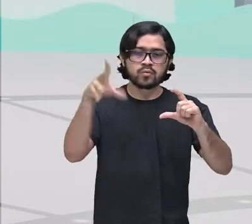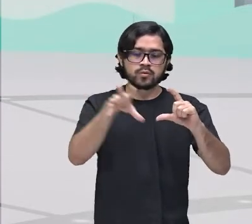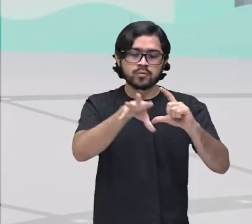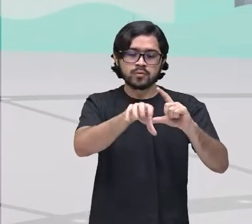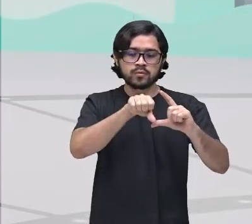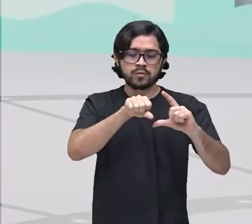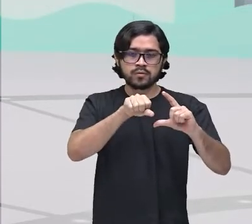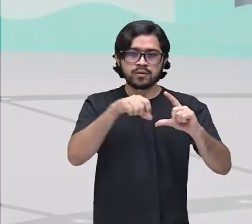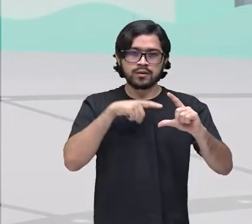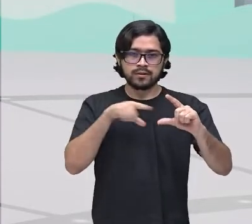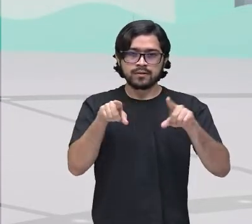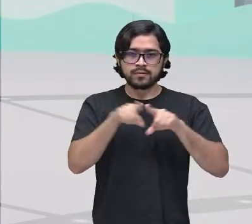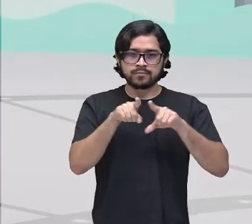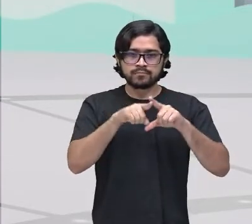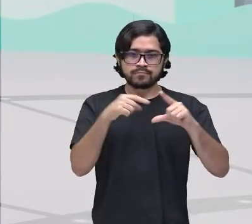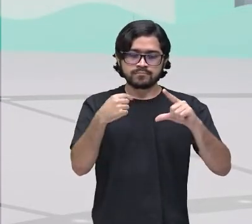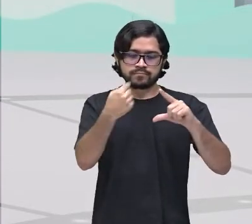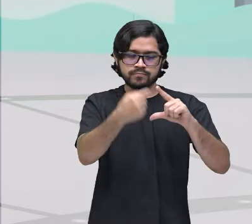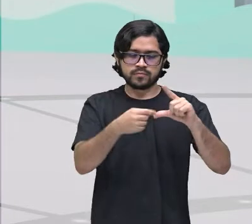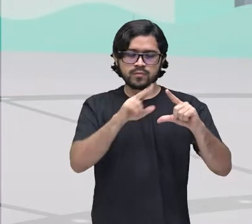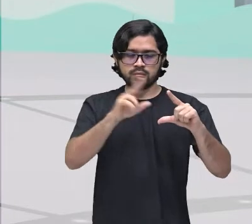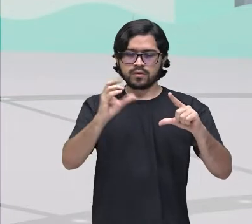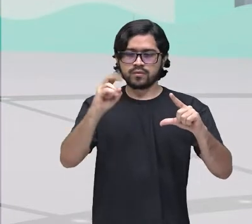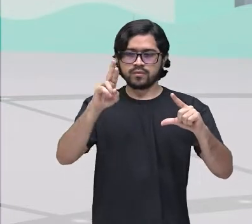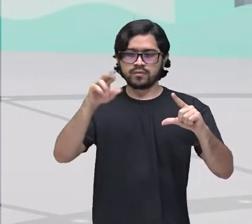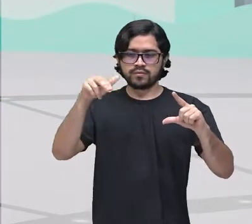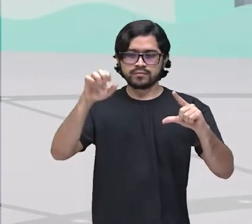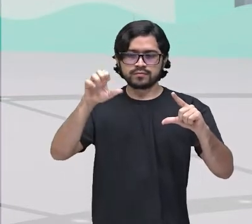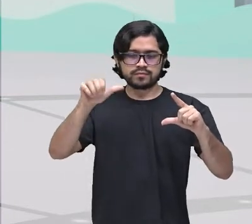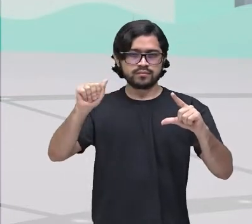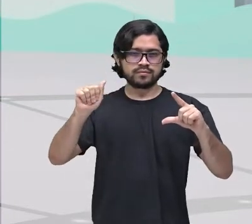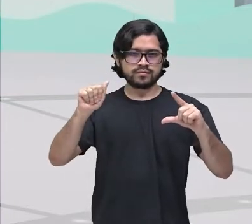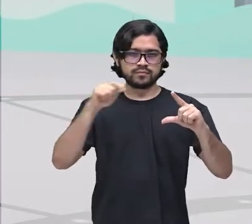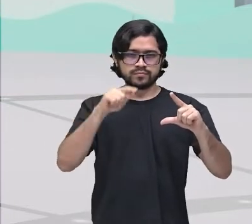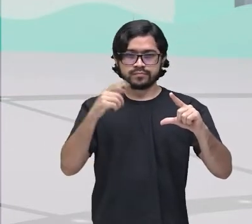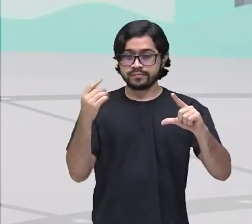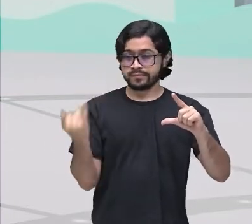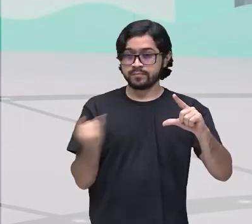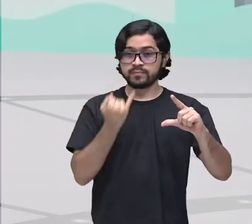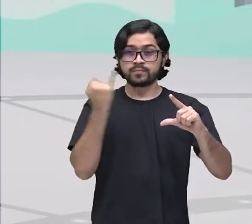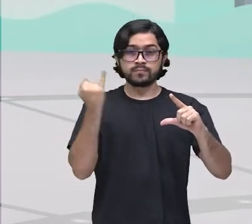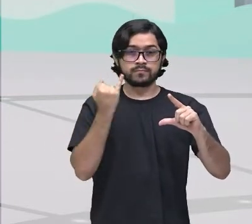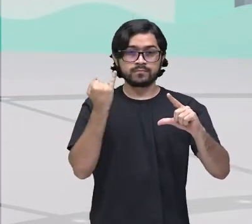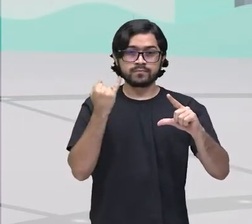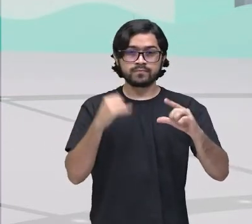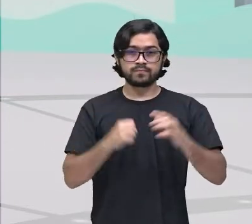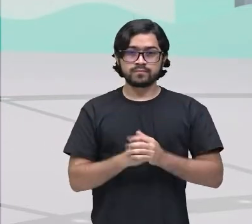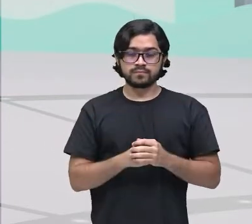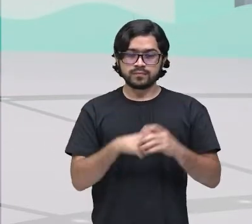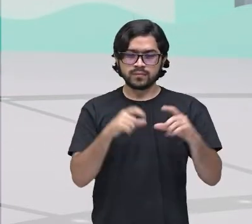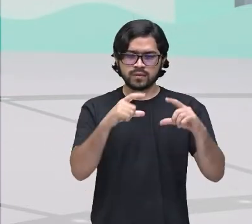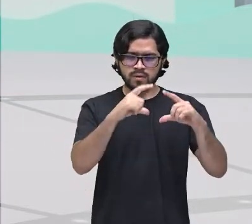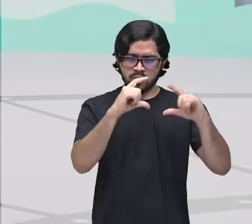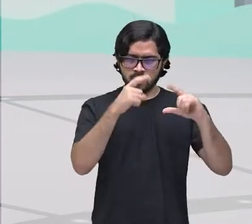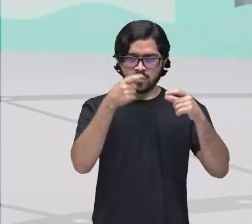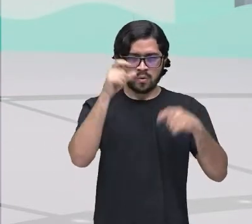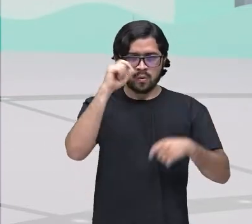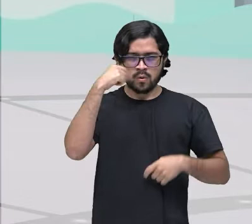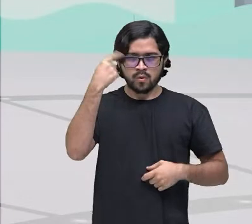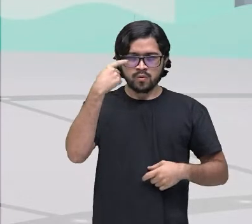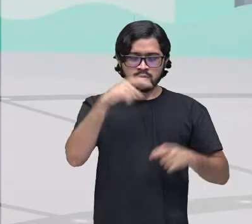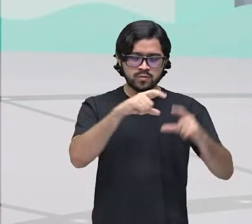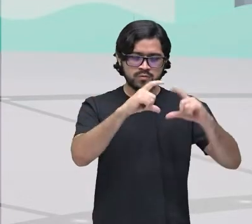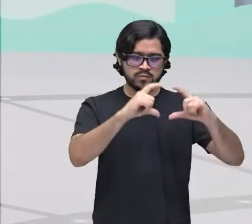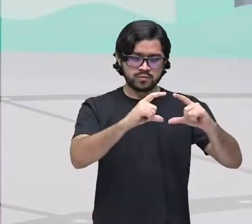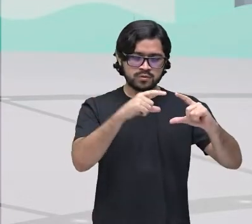uma lente muito importante presente nos nossos olhos. É importante avisar que os nossos olhos é uma estrutura tão complexa que